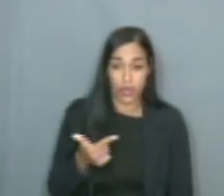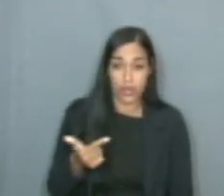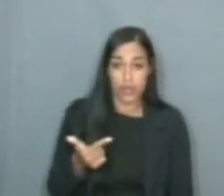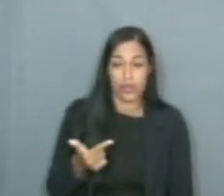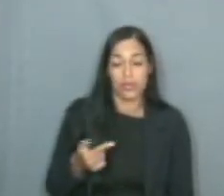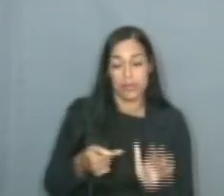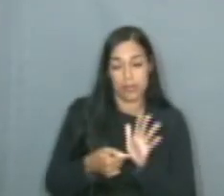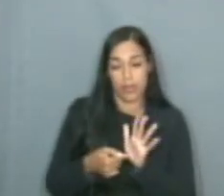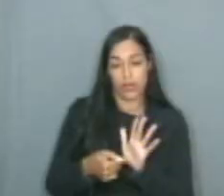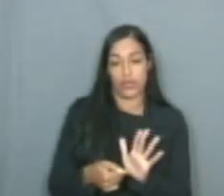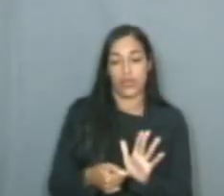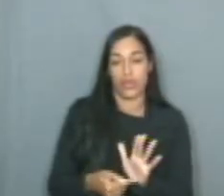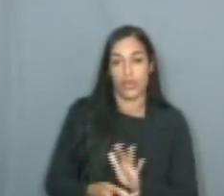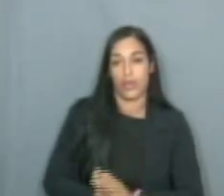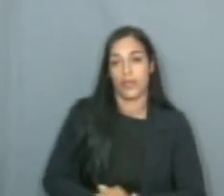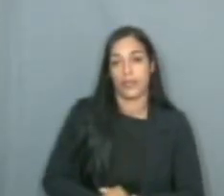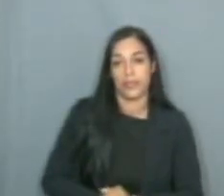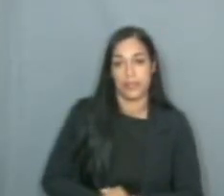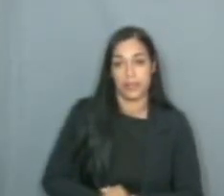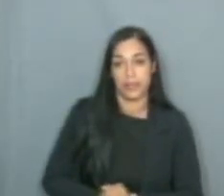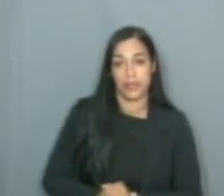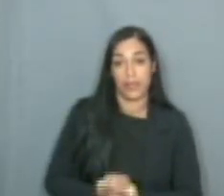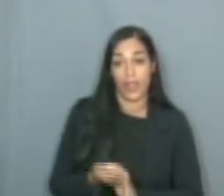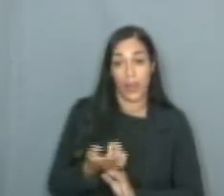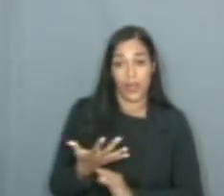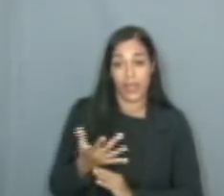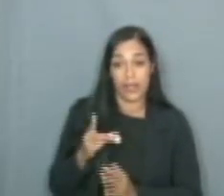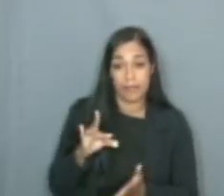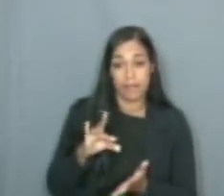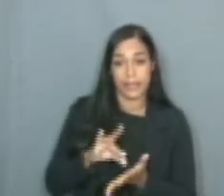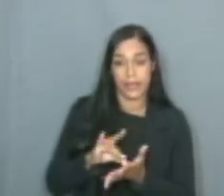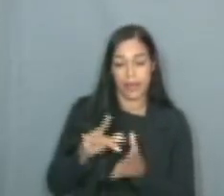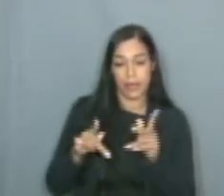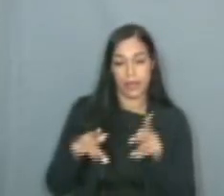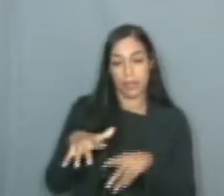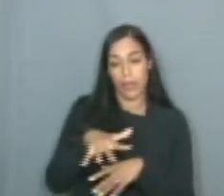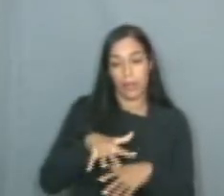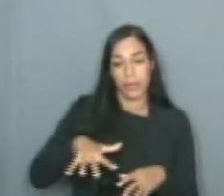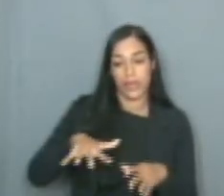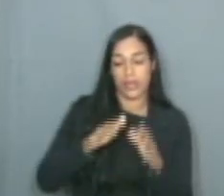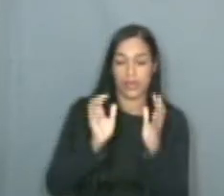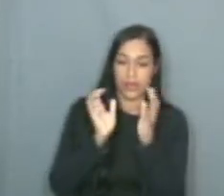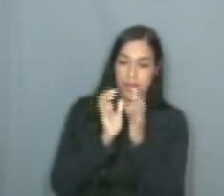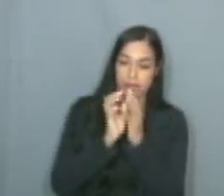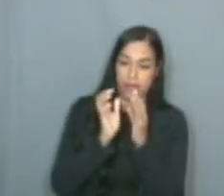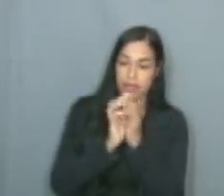trouxe números reais da população recifense.